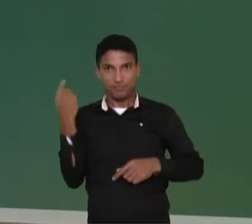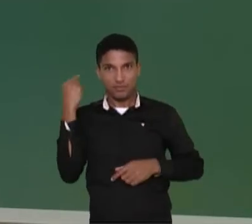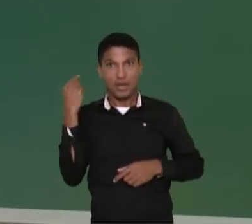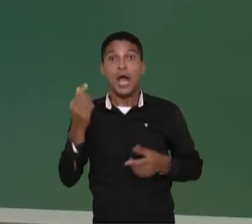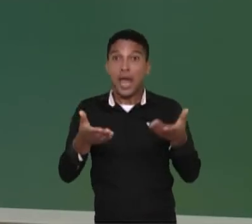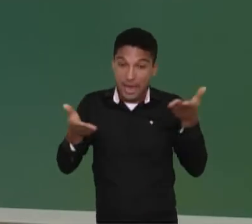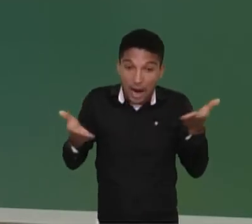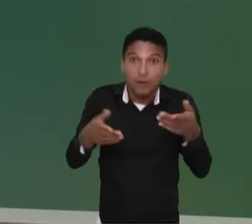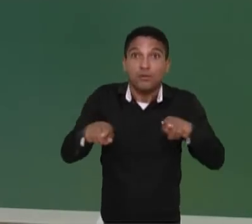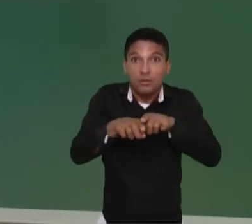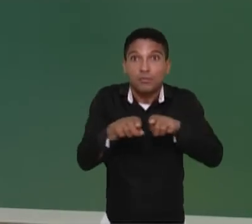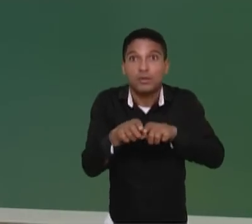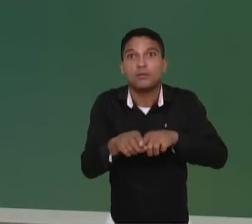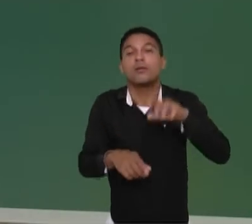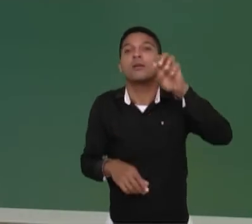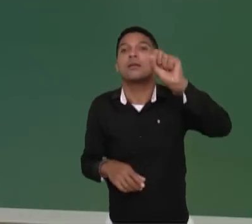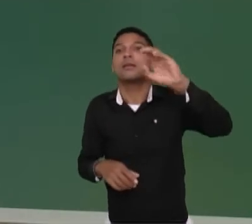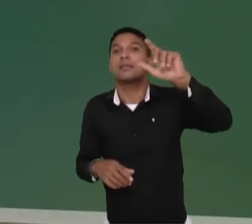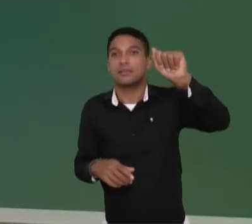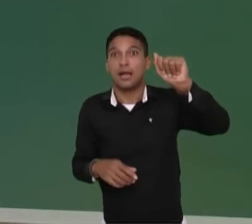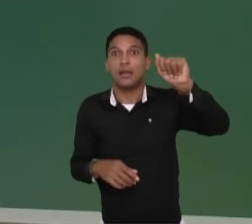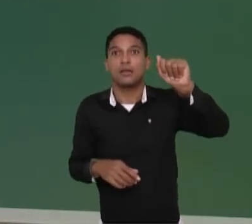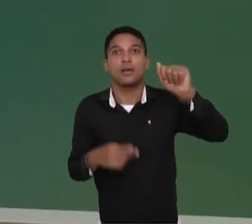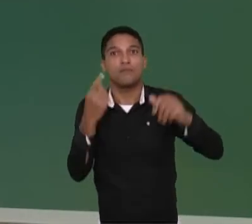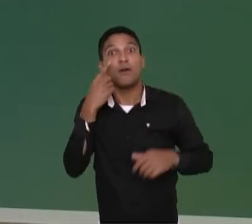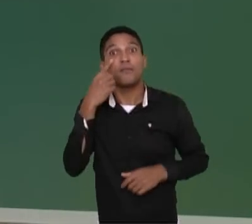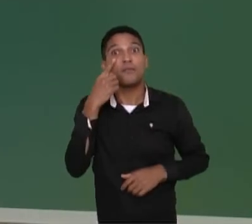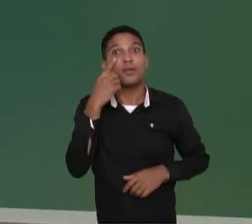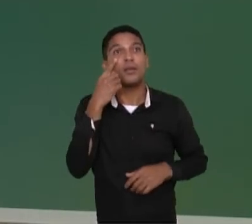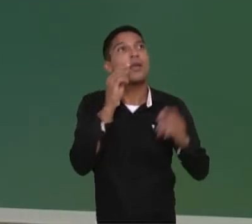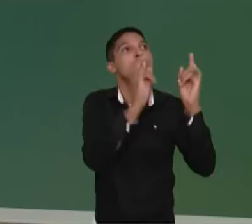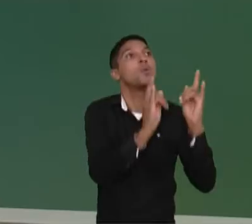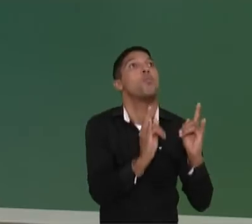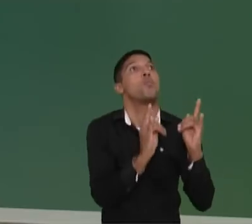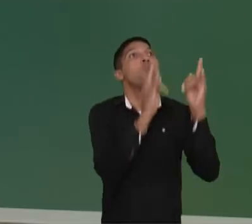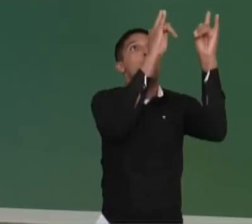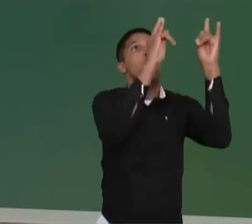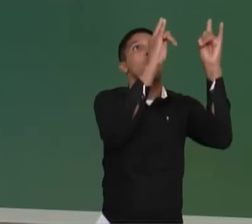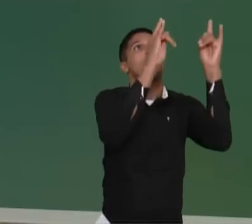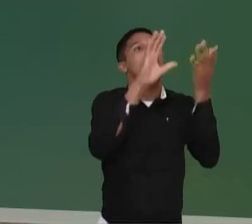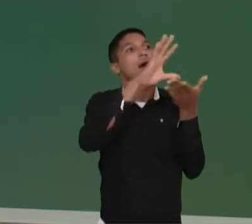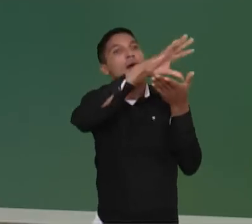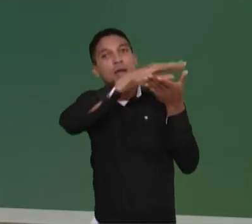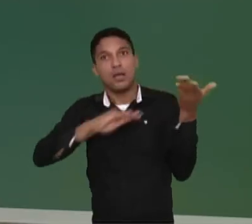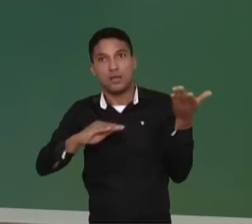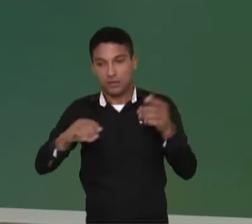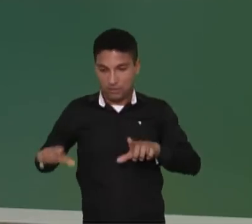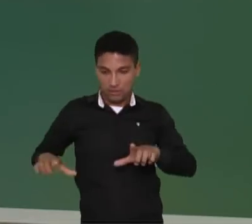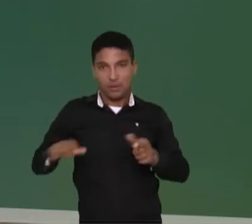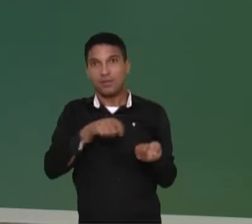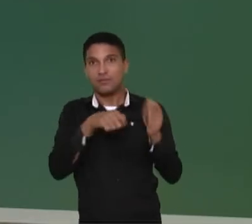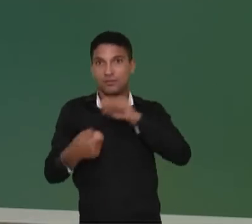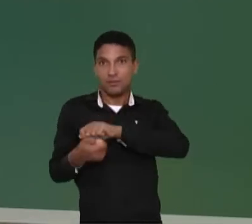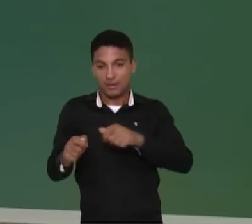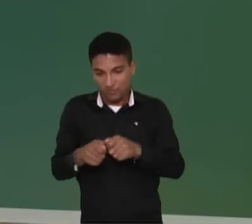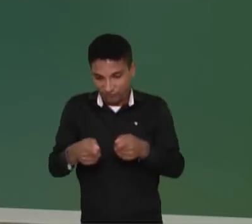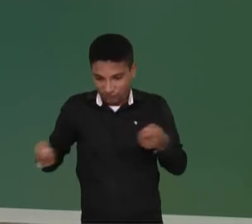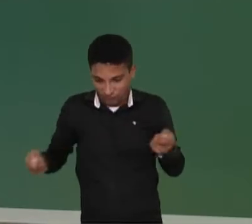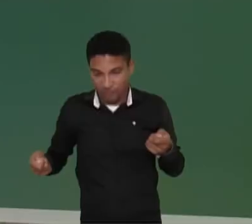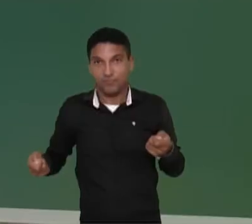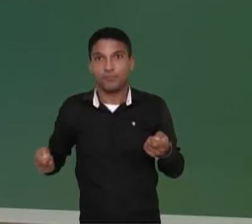ali. Em que escala foi construída a maquete? Lembra a definição de escala qual era?